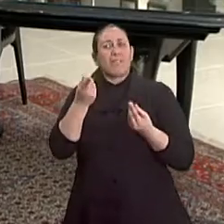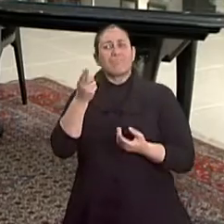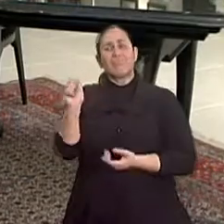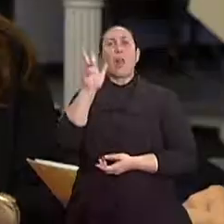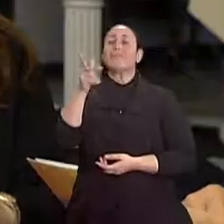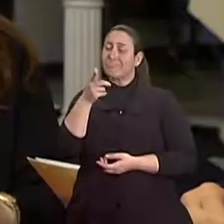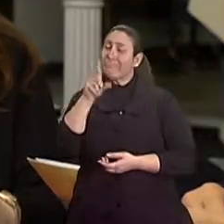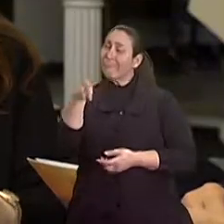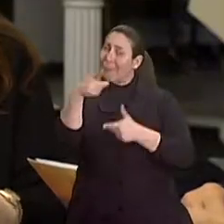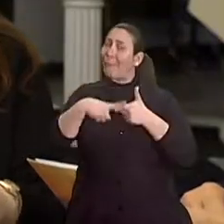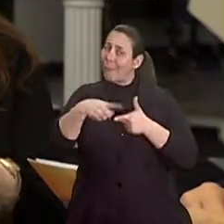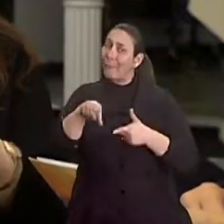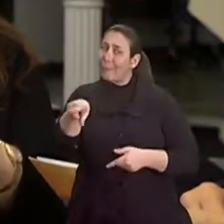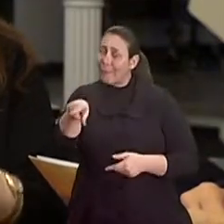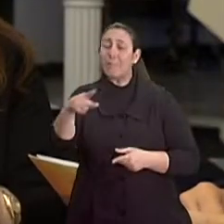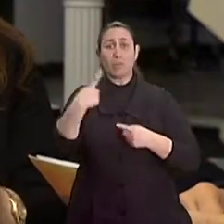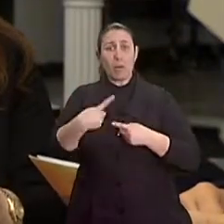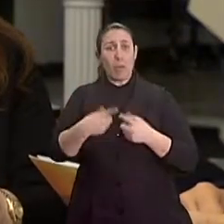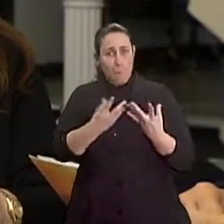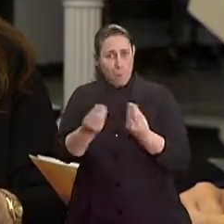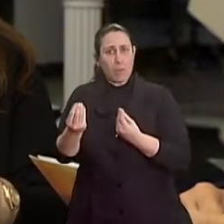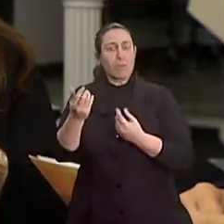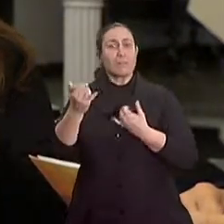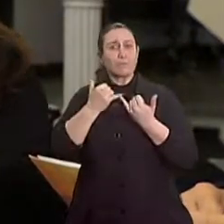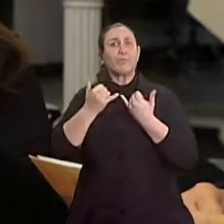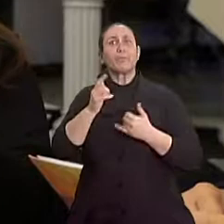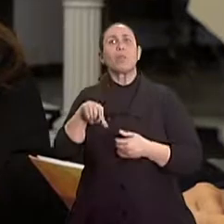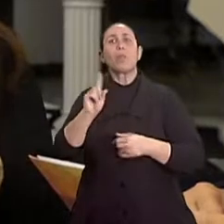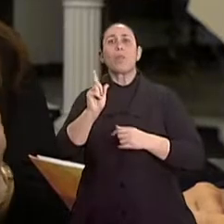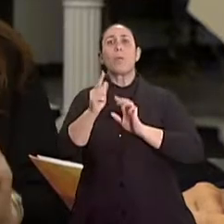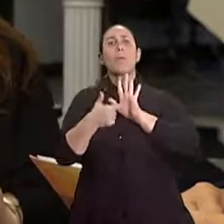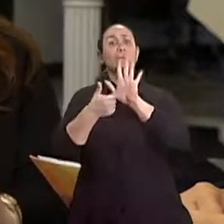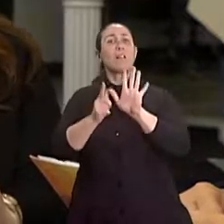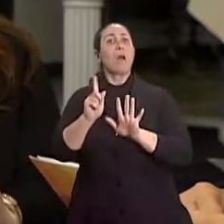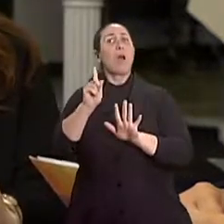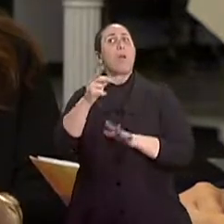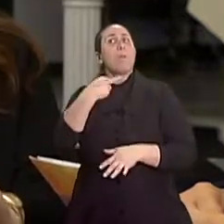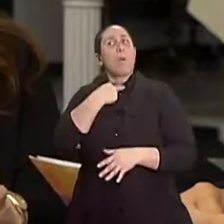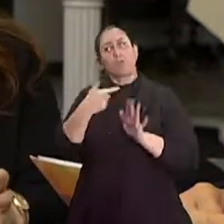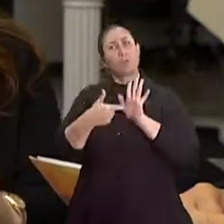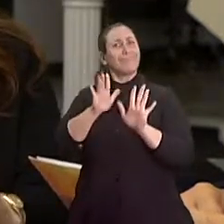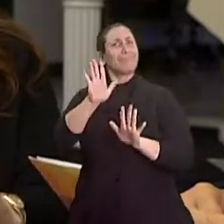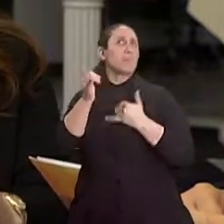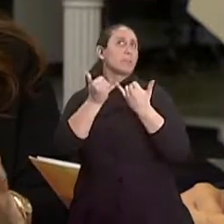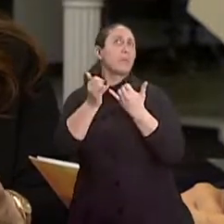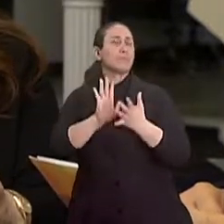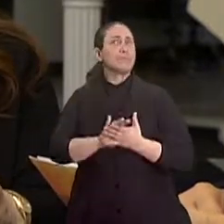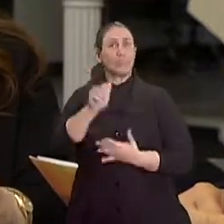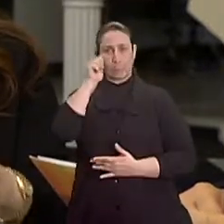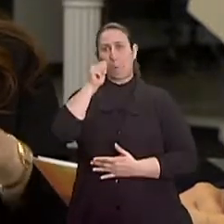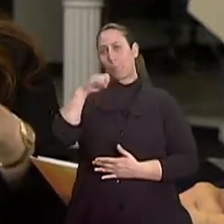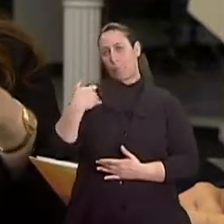problema. Ah, ok. Aquilo que não pode ser mostrado é justamente o que elas estão mostrando. Digamos assim, uma